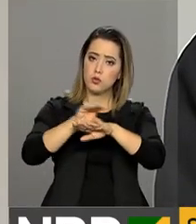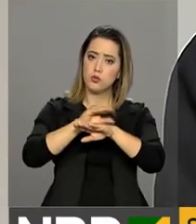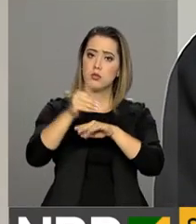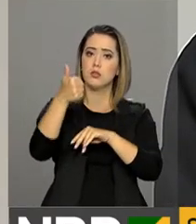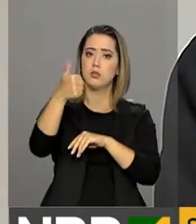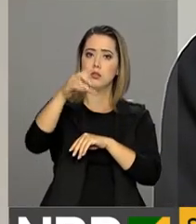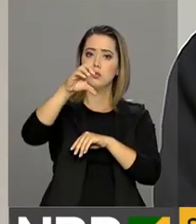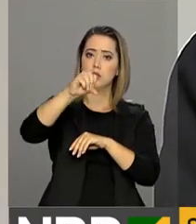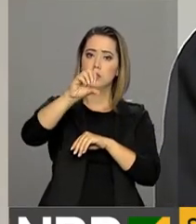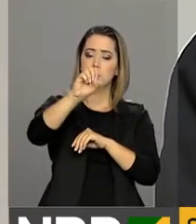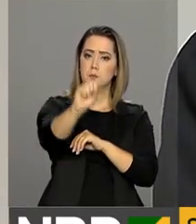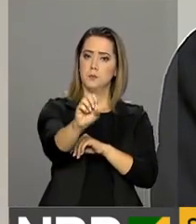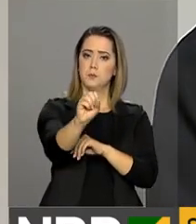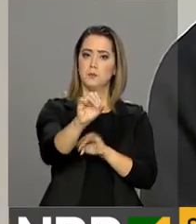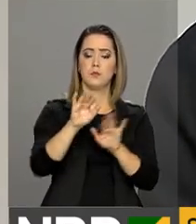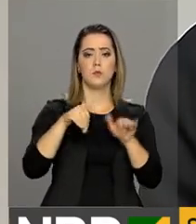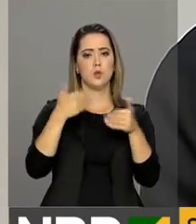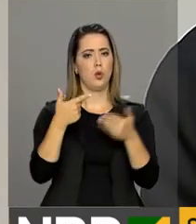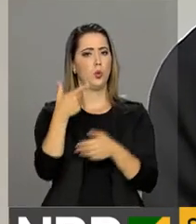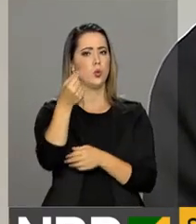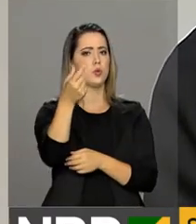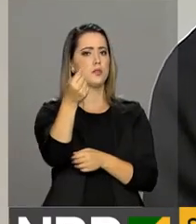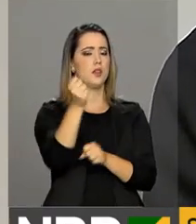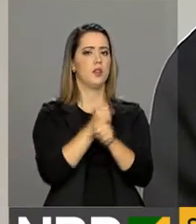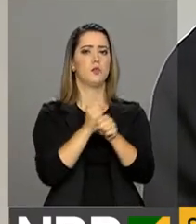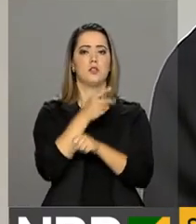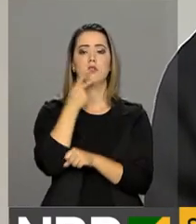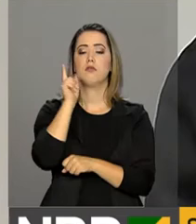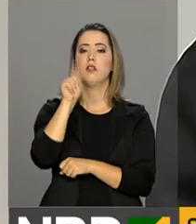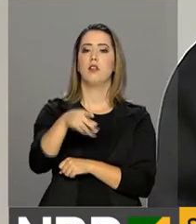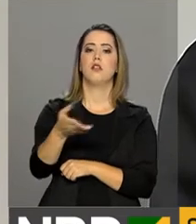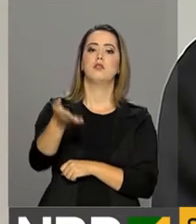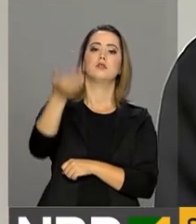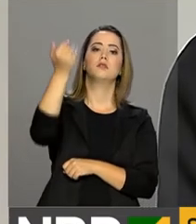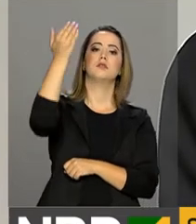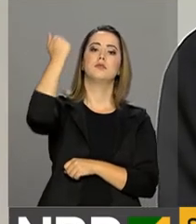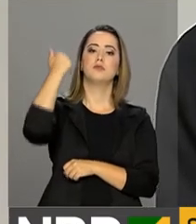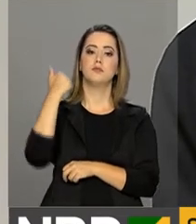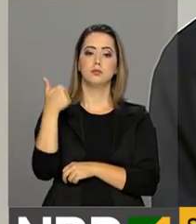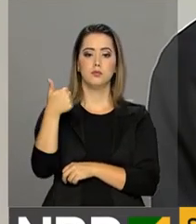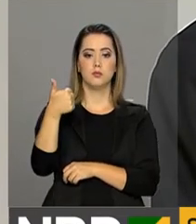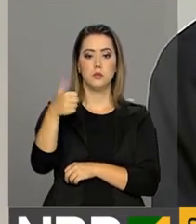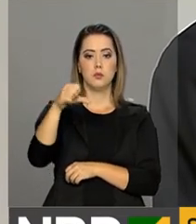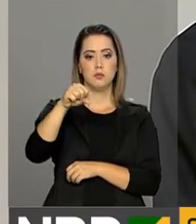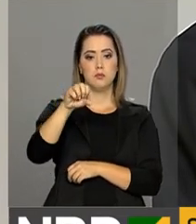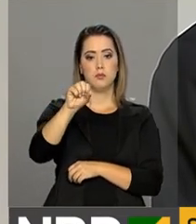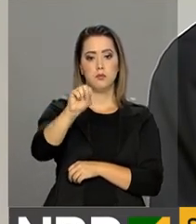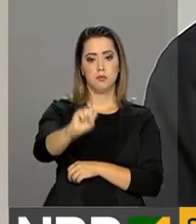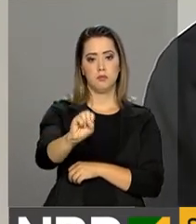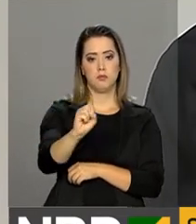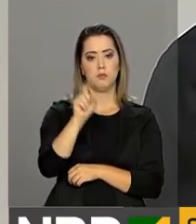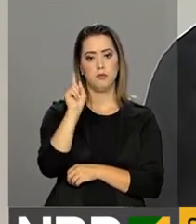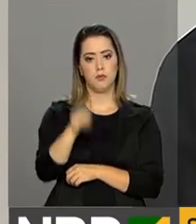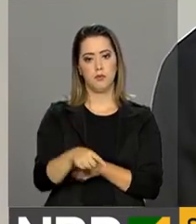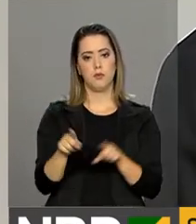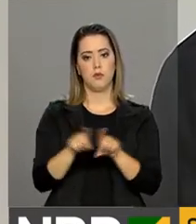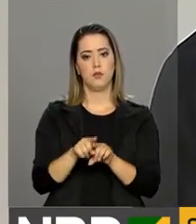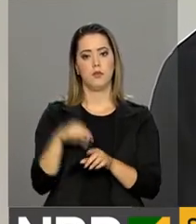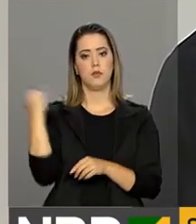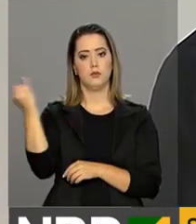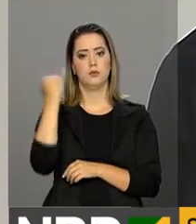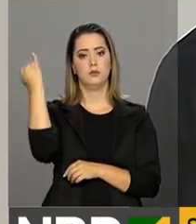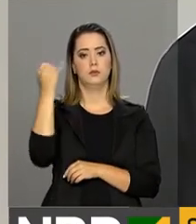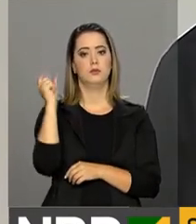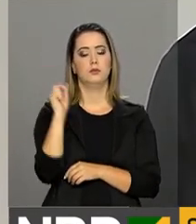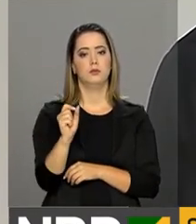88 e tal modo que daqui a 200 anos você vem aqui dizer olha em volta à constituição de 88 isso que é importante